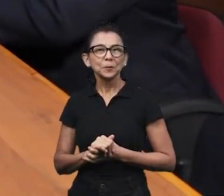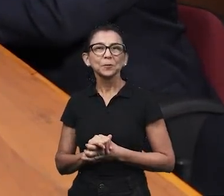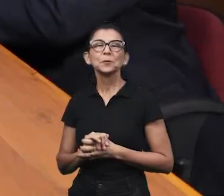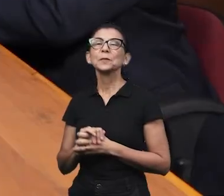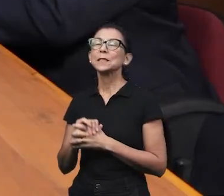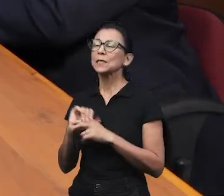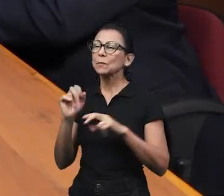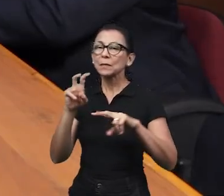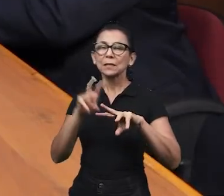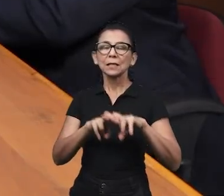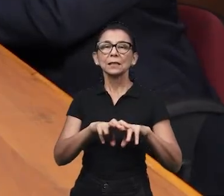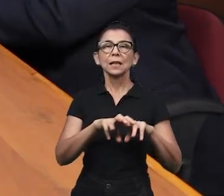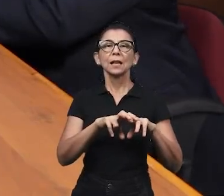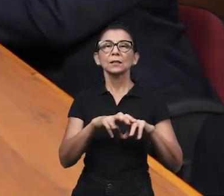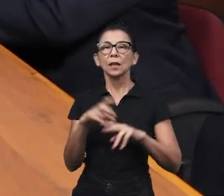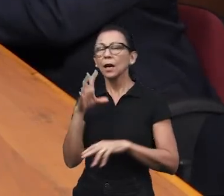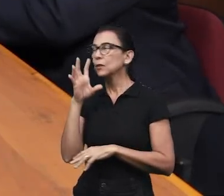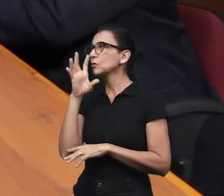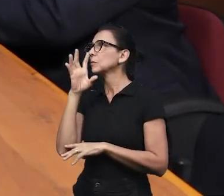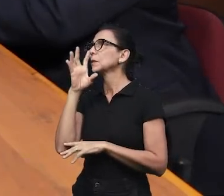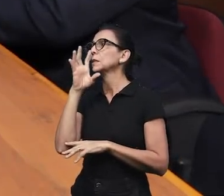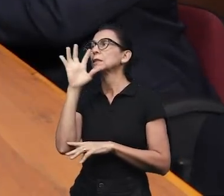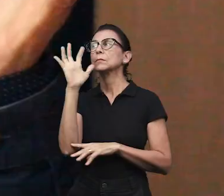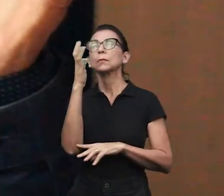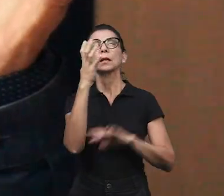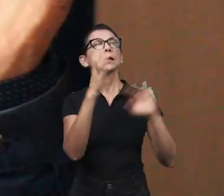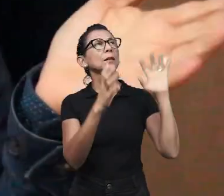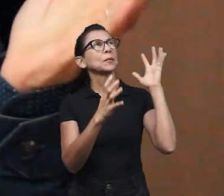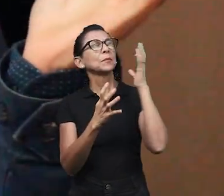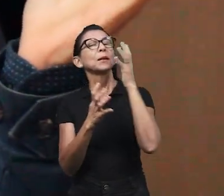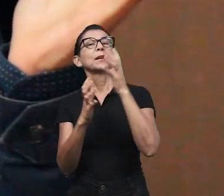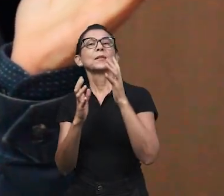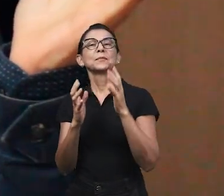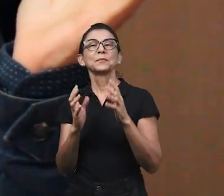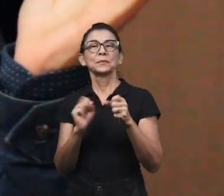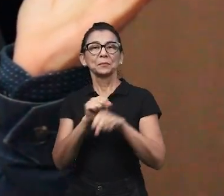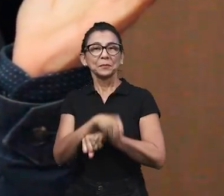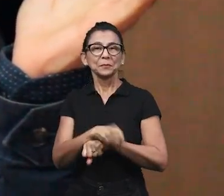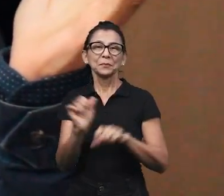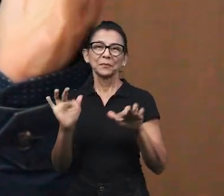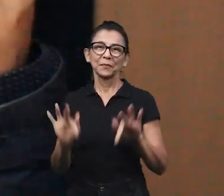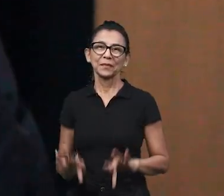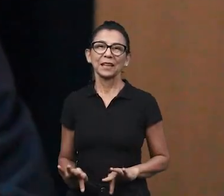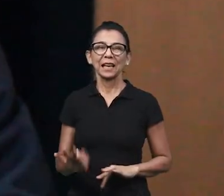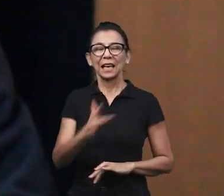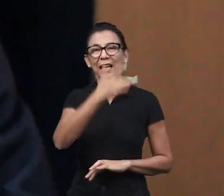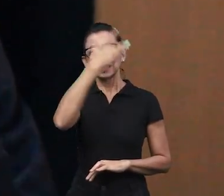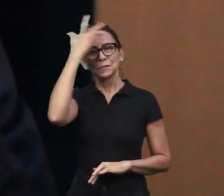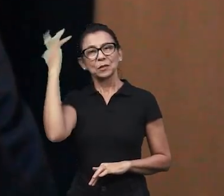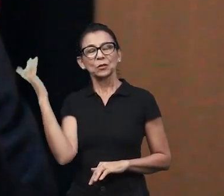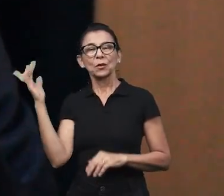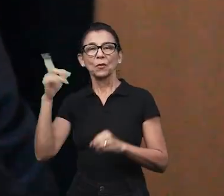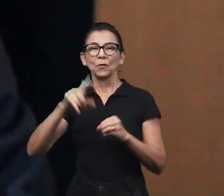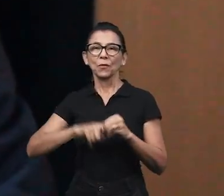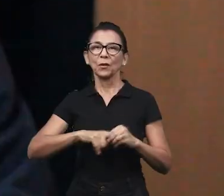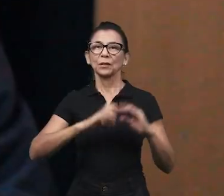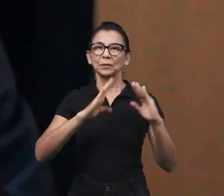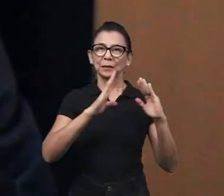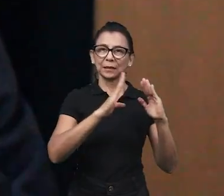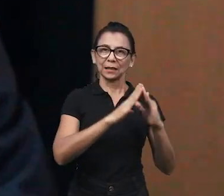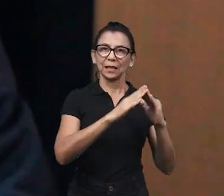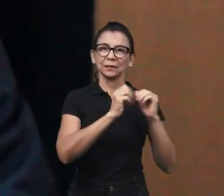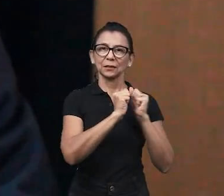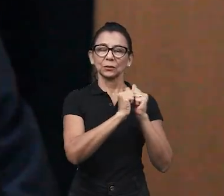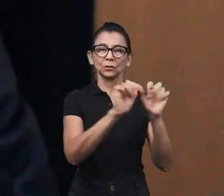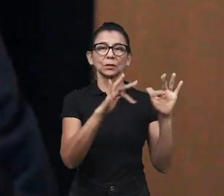a beleza do que está acontecendo. E no final do seminário, as pessoas vão voltar para as suas casas, para os